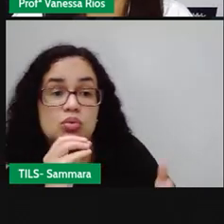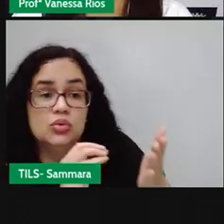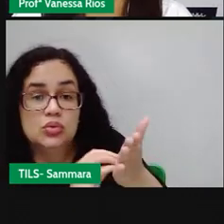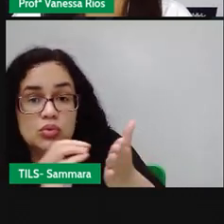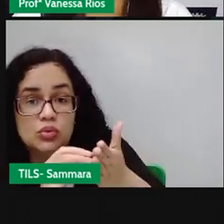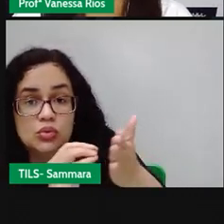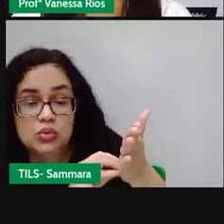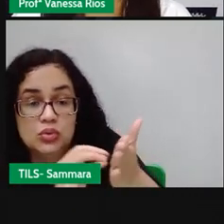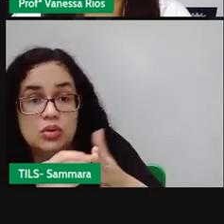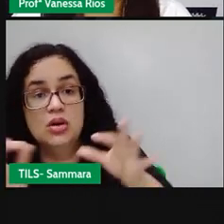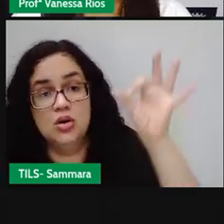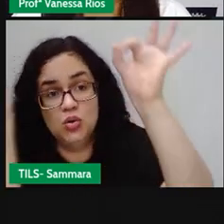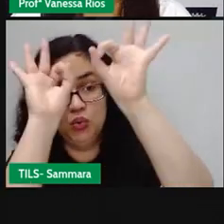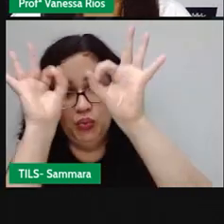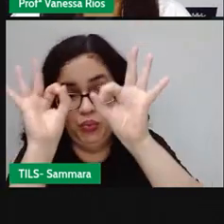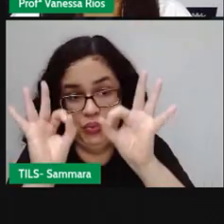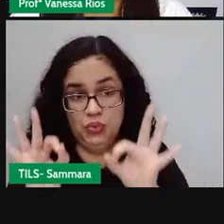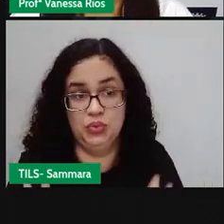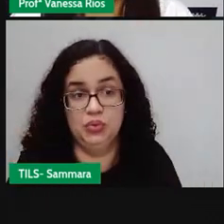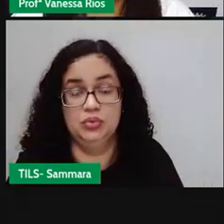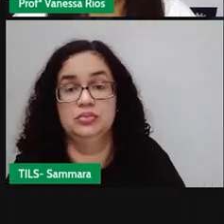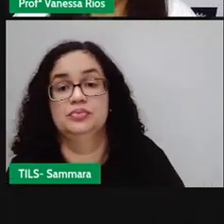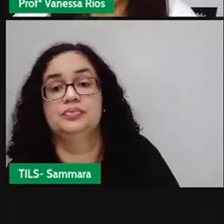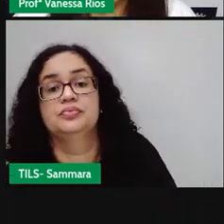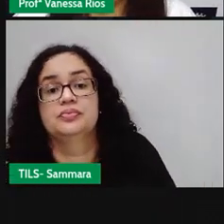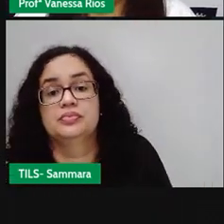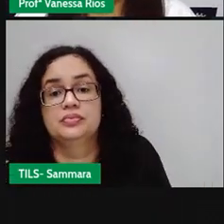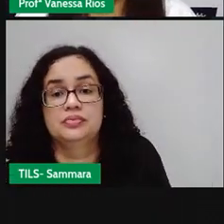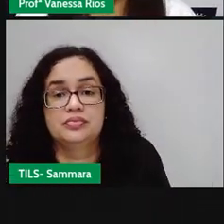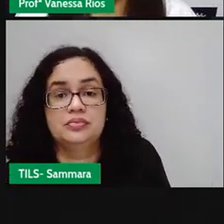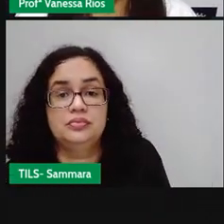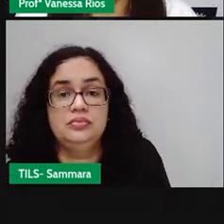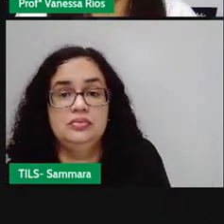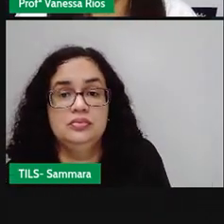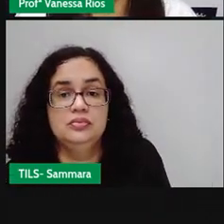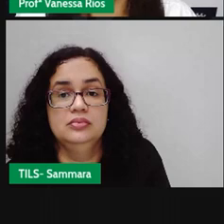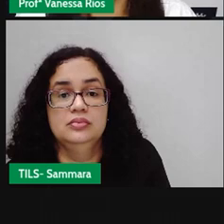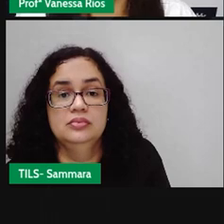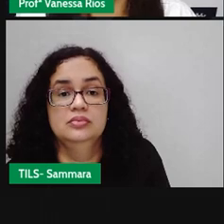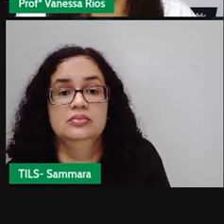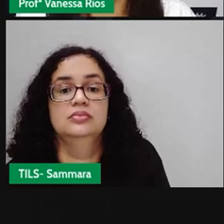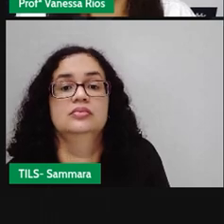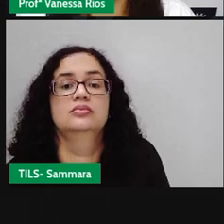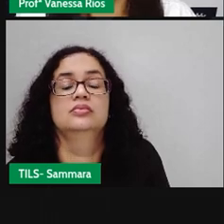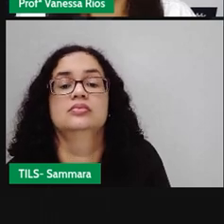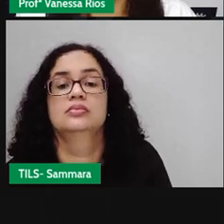foram organizadas aí para esse jogo de dominó.